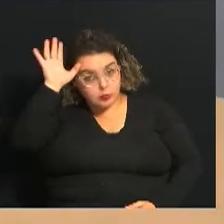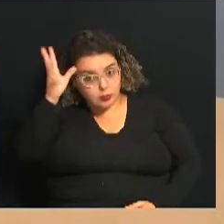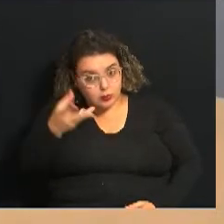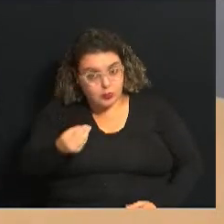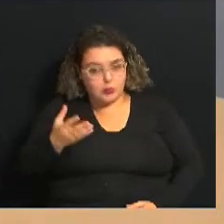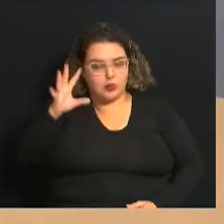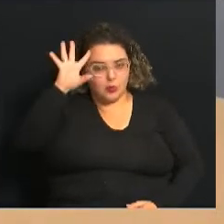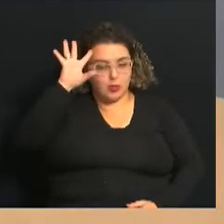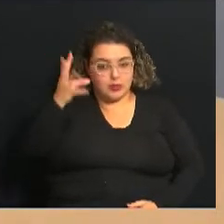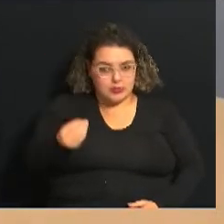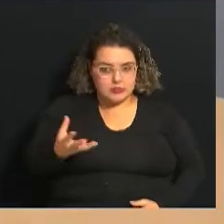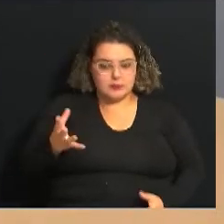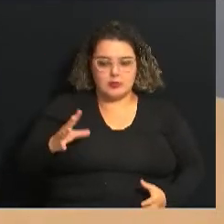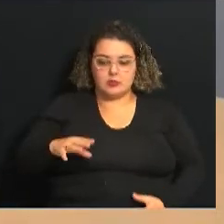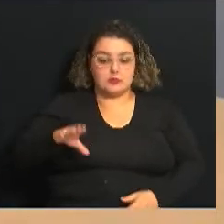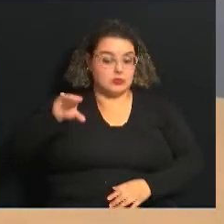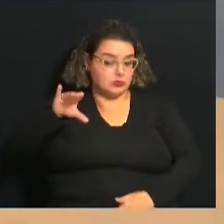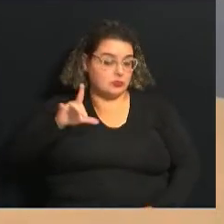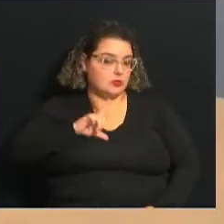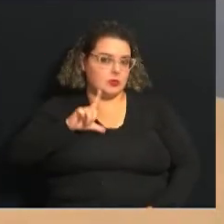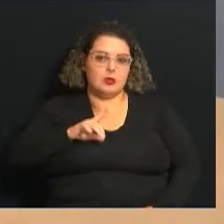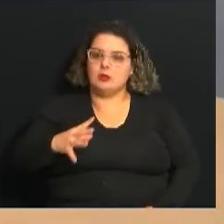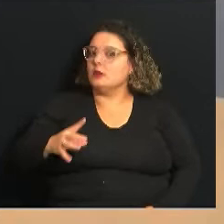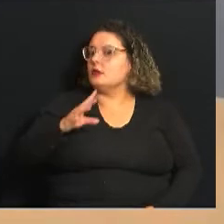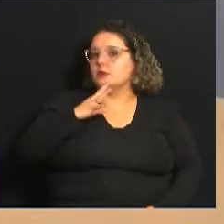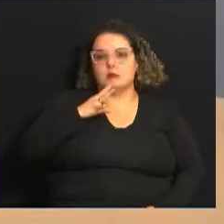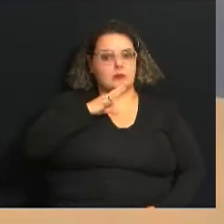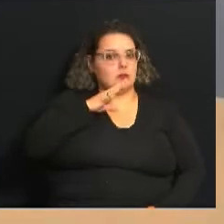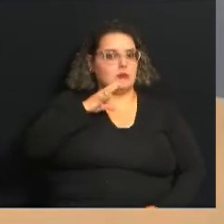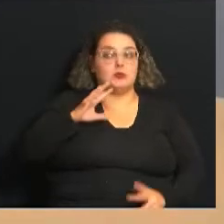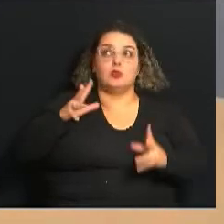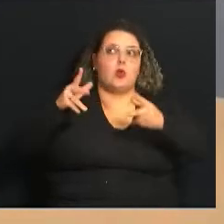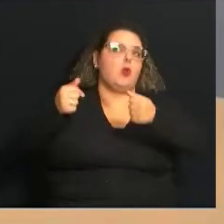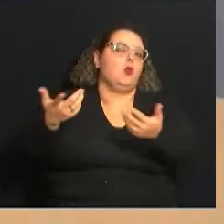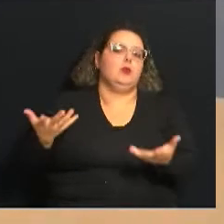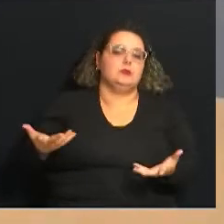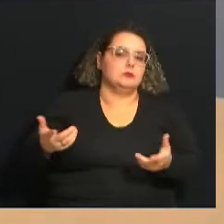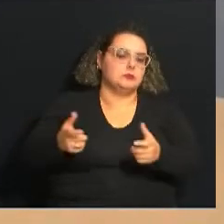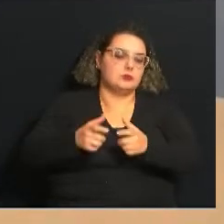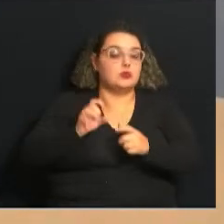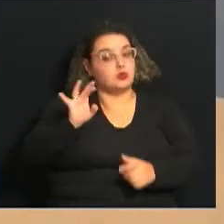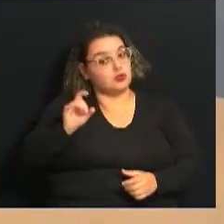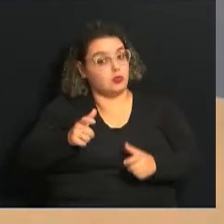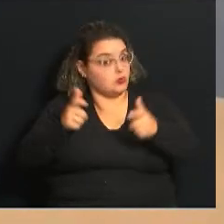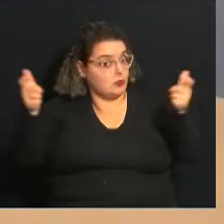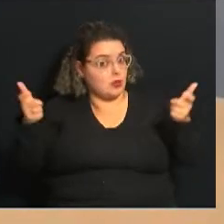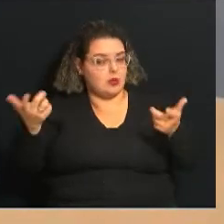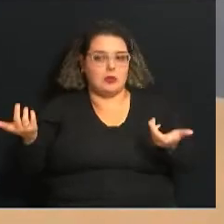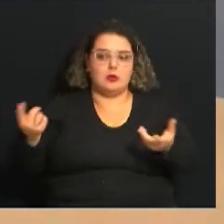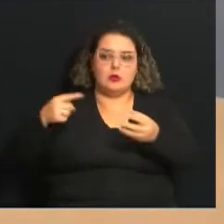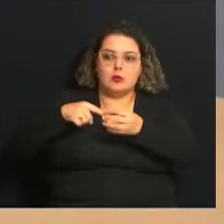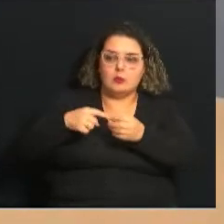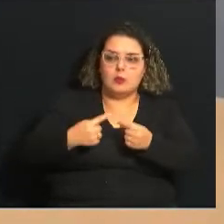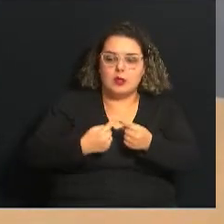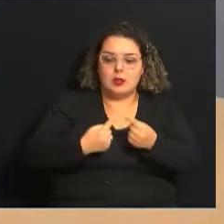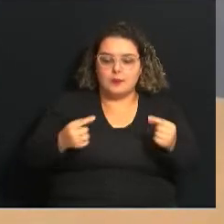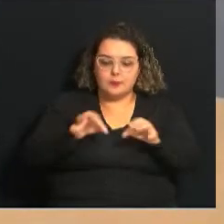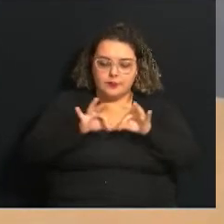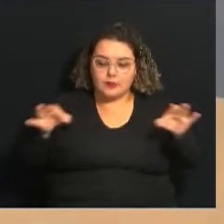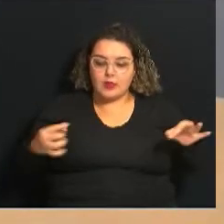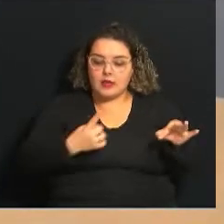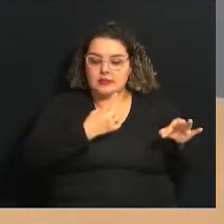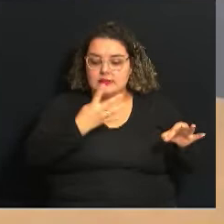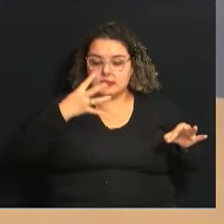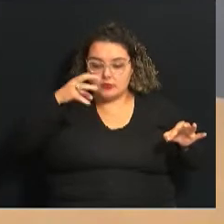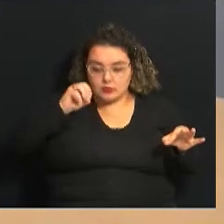conhecemos todos os asteroides, apenas os maiores. Os menores, por exemplo, na faixa de 140 metros de diâmetro, que já